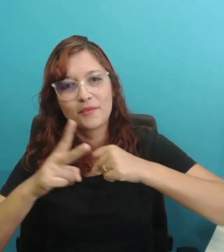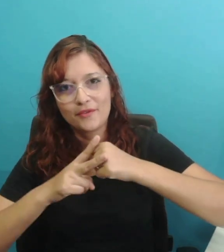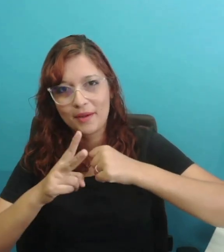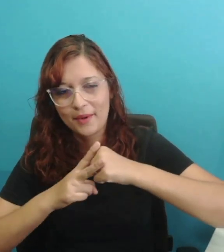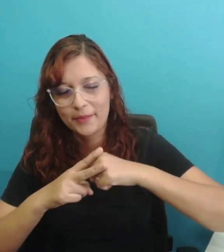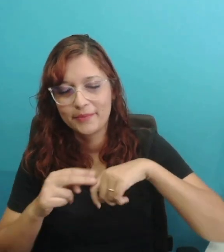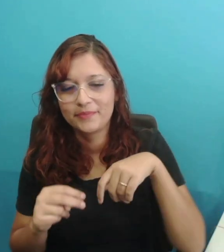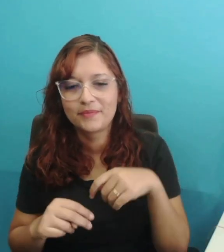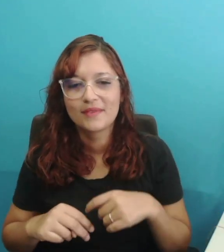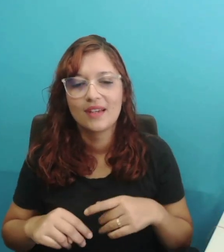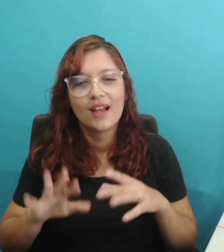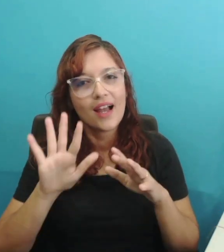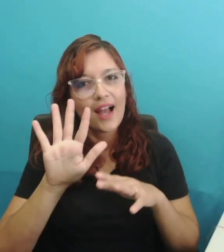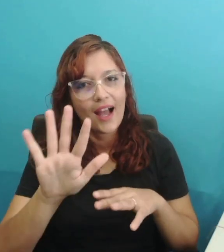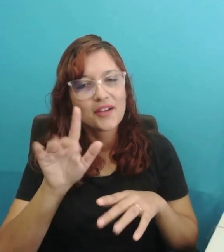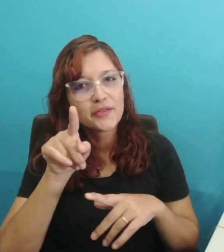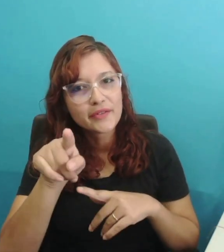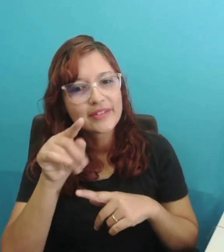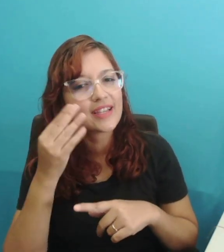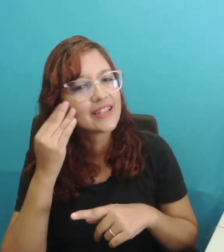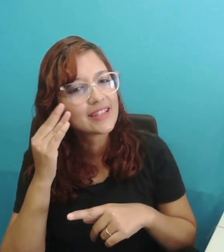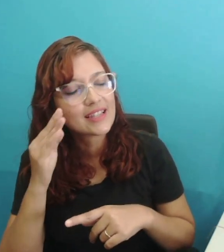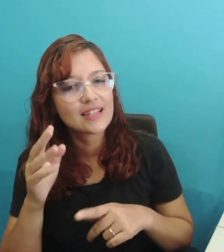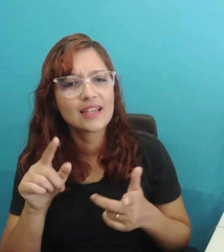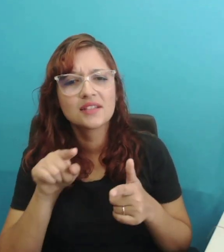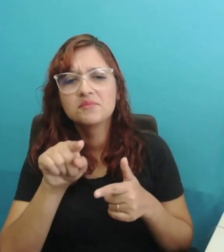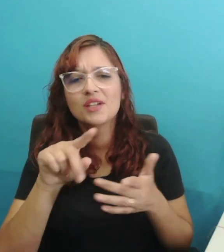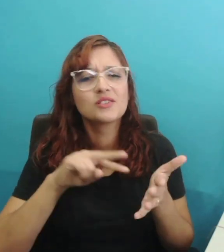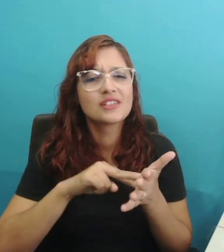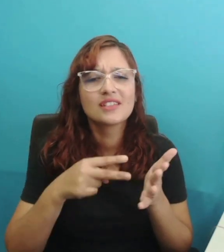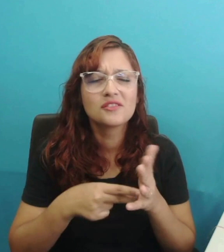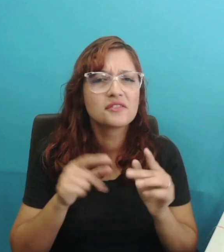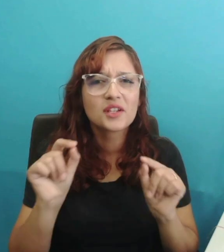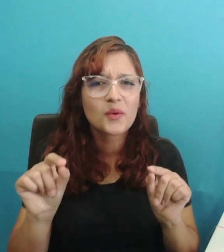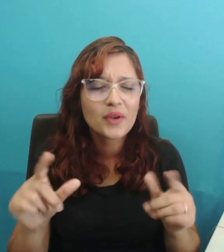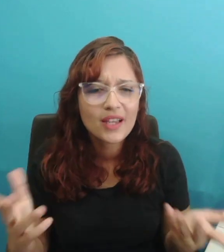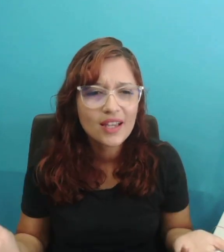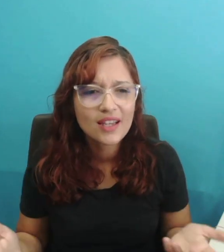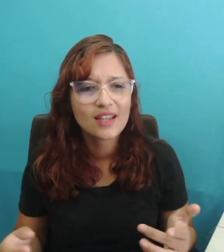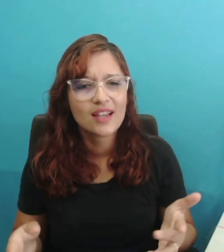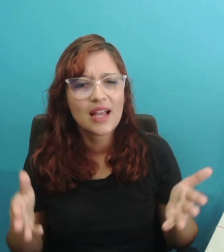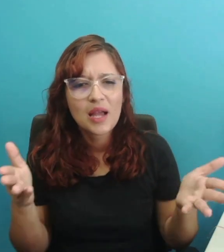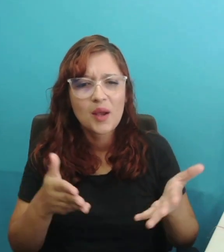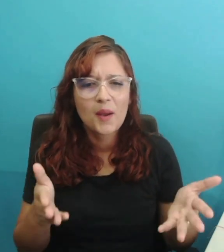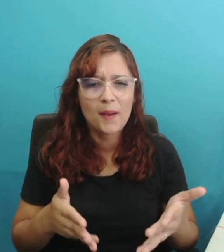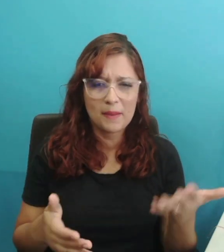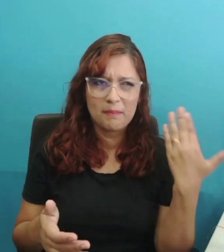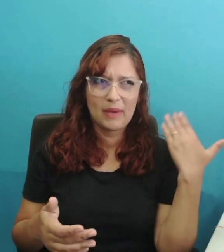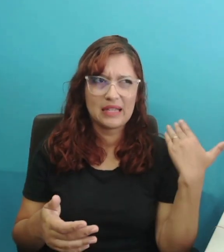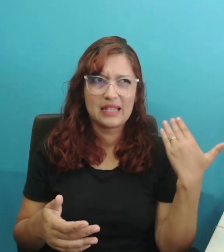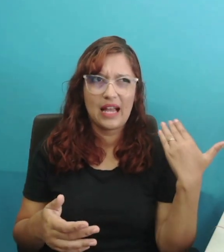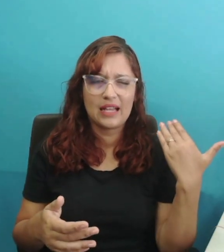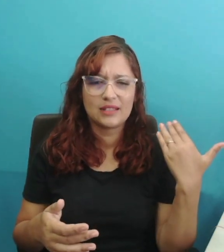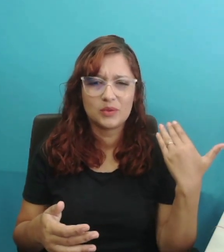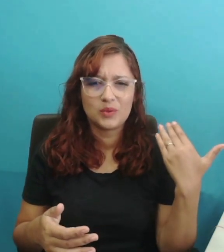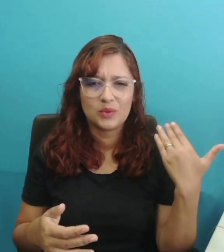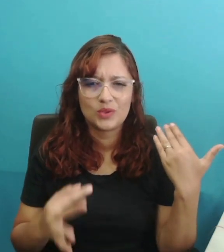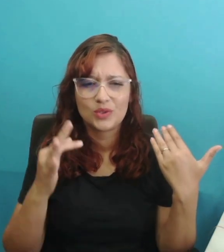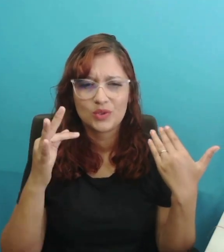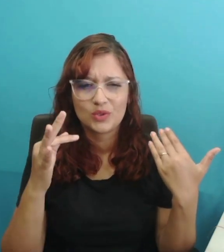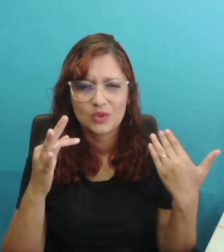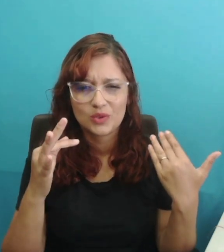deixar um vídeo sobre modo e tempo verbal. Para você entender o que